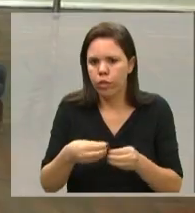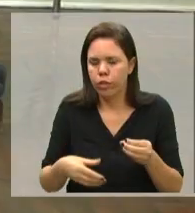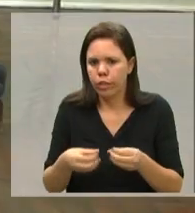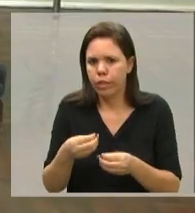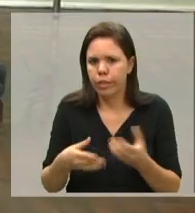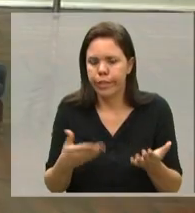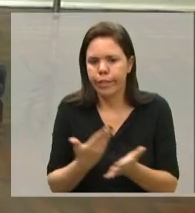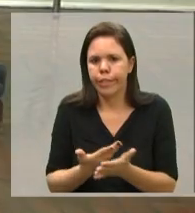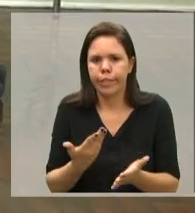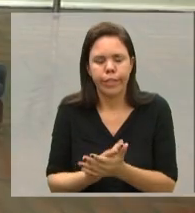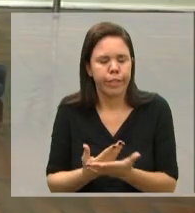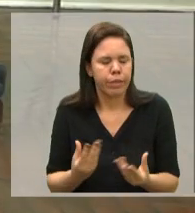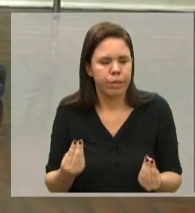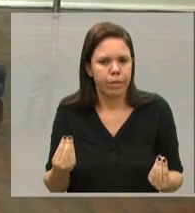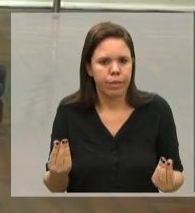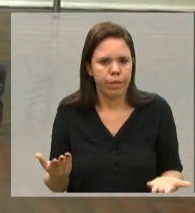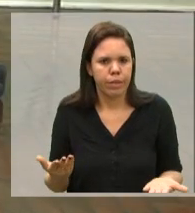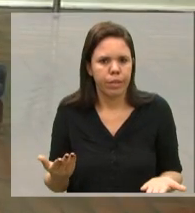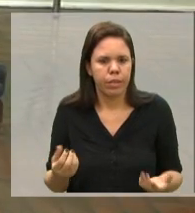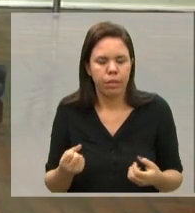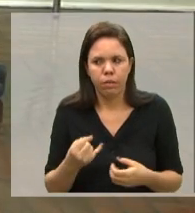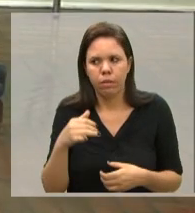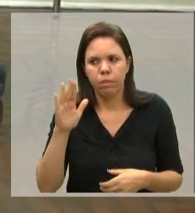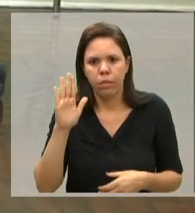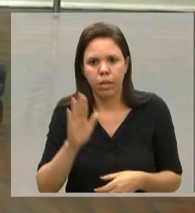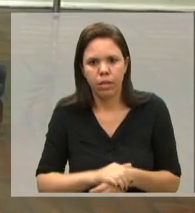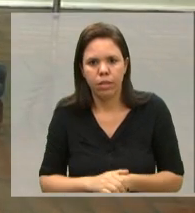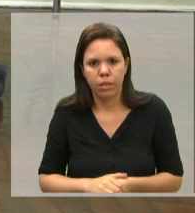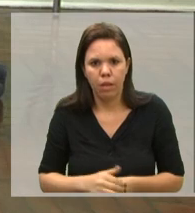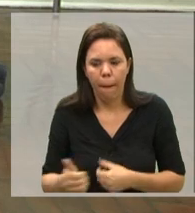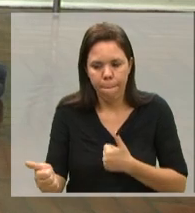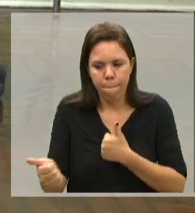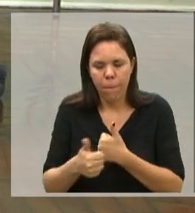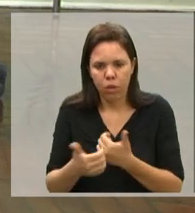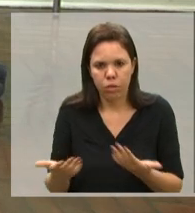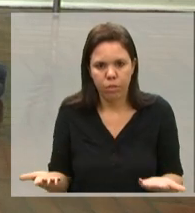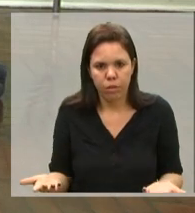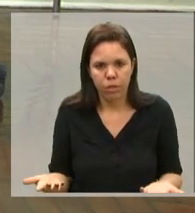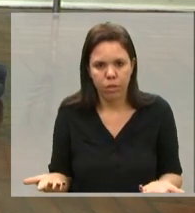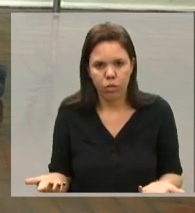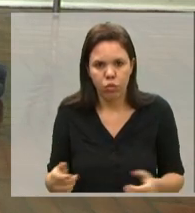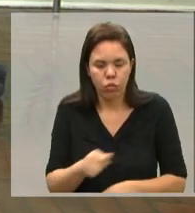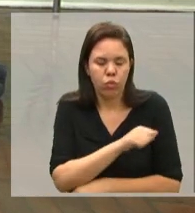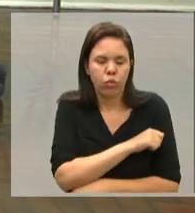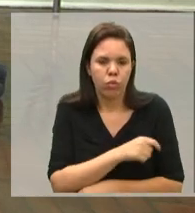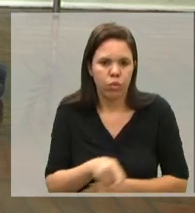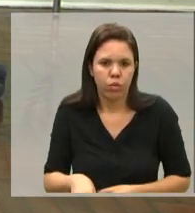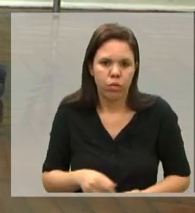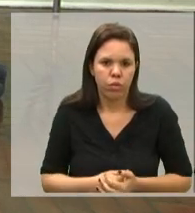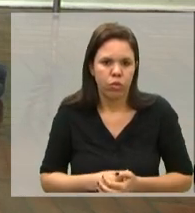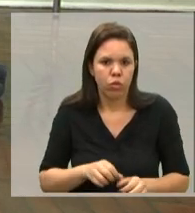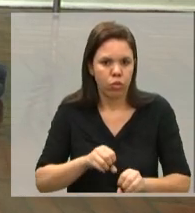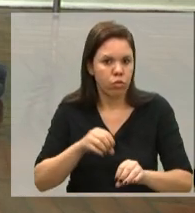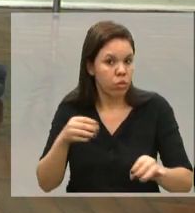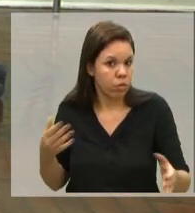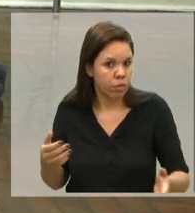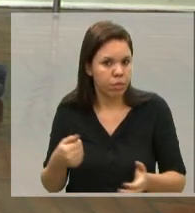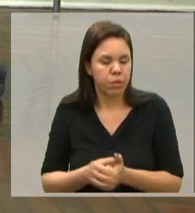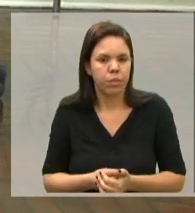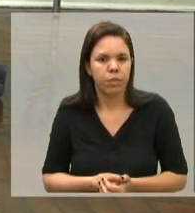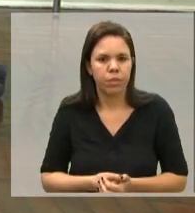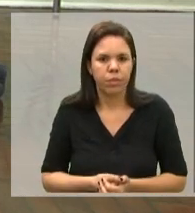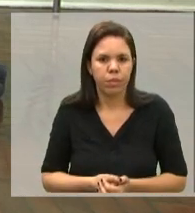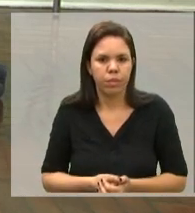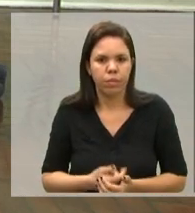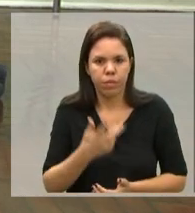preciso estudar, etc. Então, quanto mais próximo nós formos do aluno, e a educação à distância, por mais